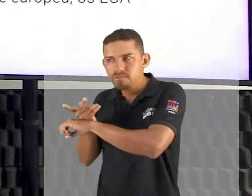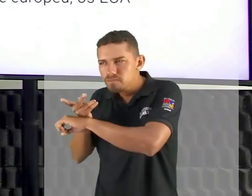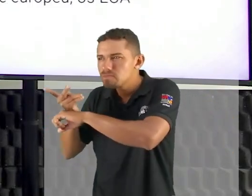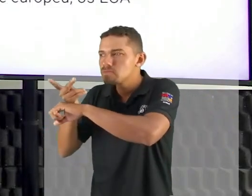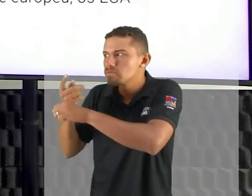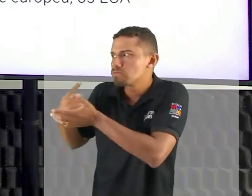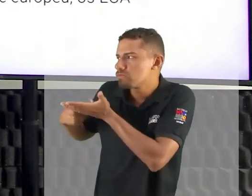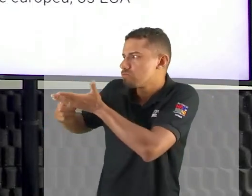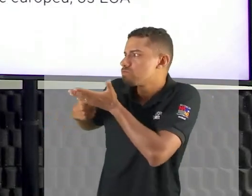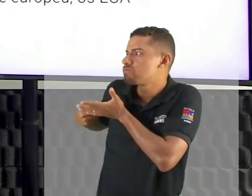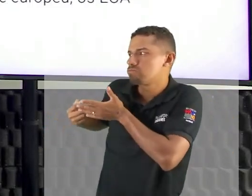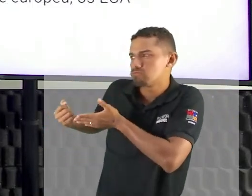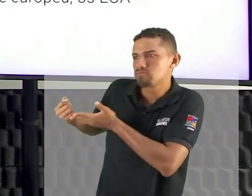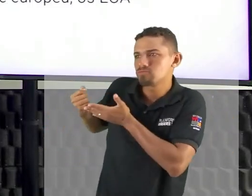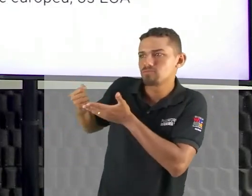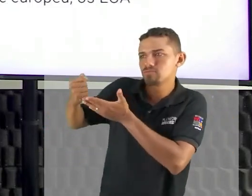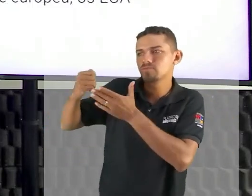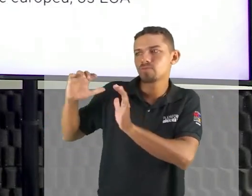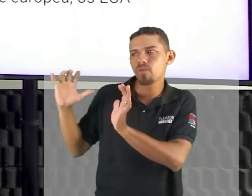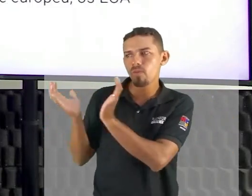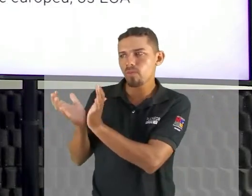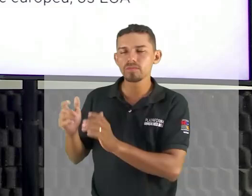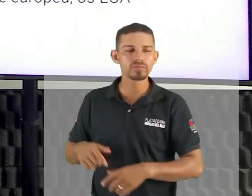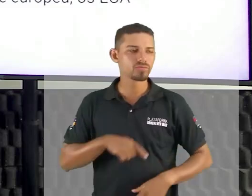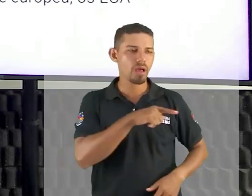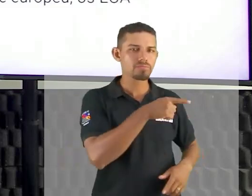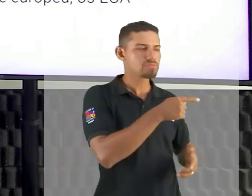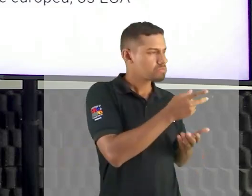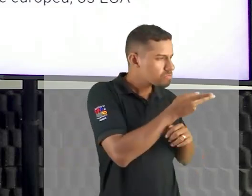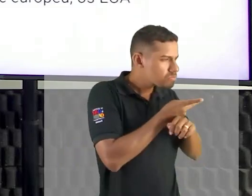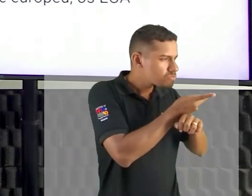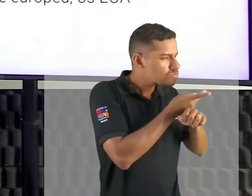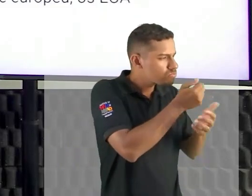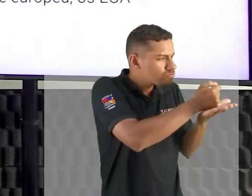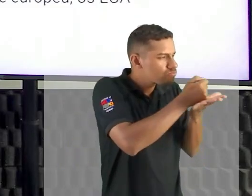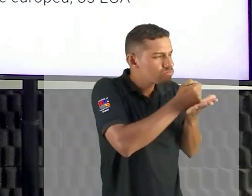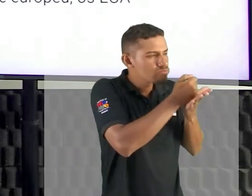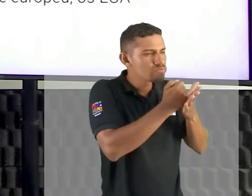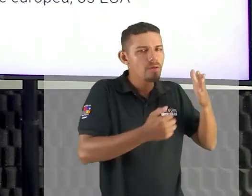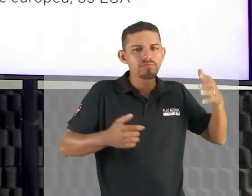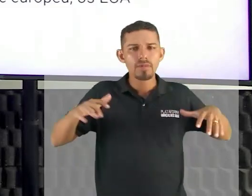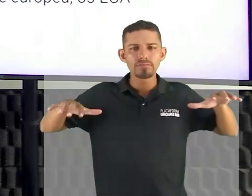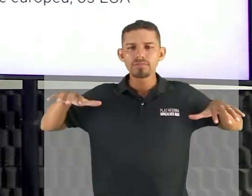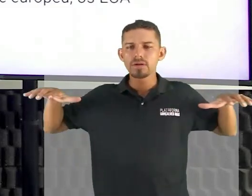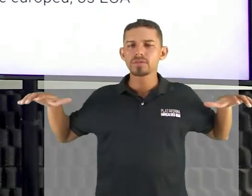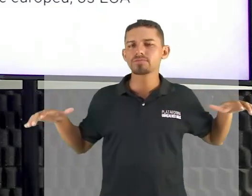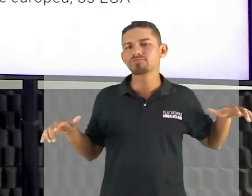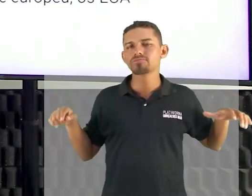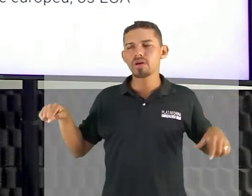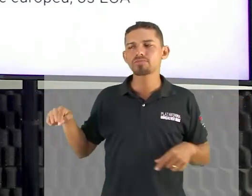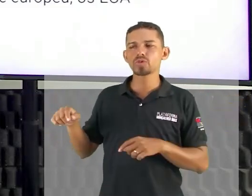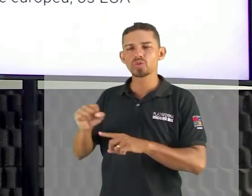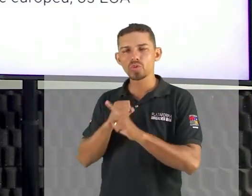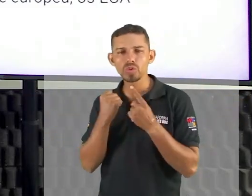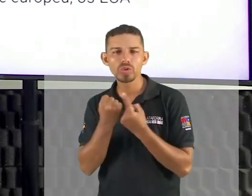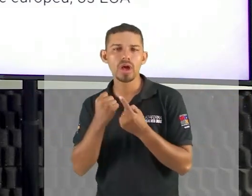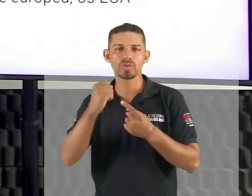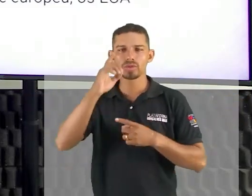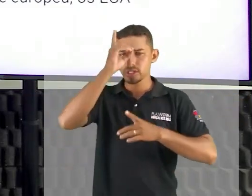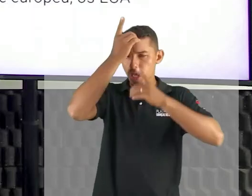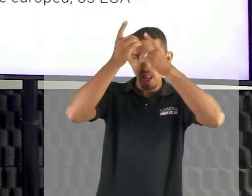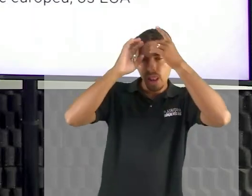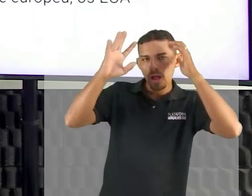que possam formar os seus grupos de domínio político, econômico, social, ideológico, isso assim, até cultural,